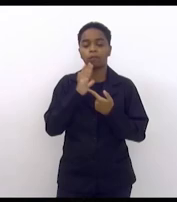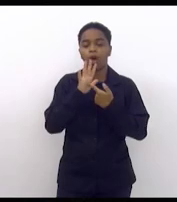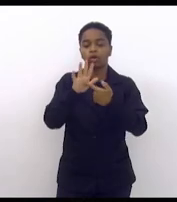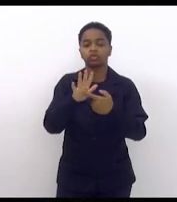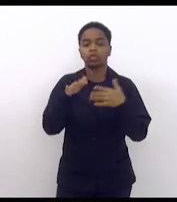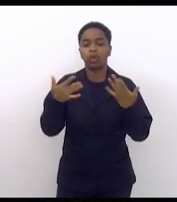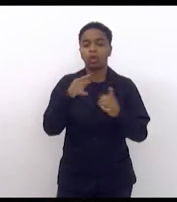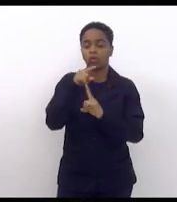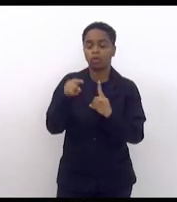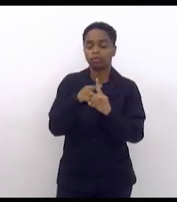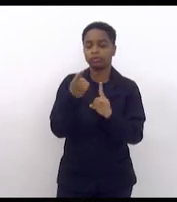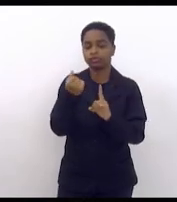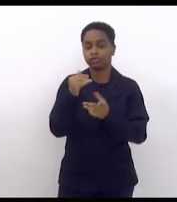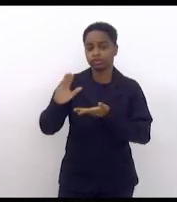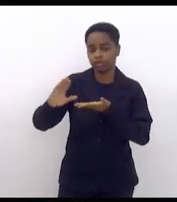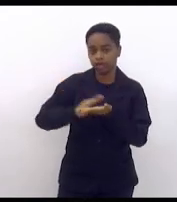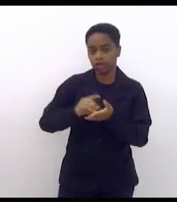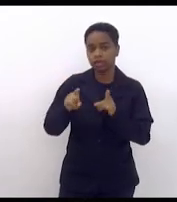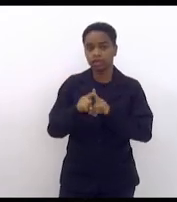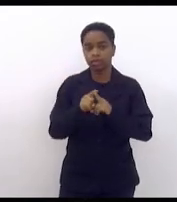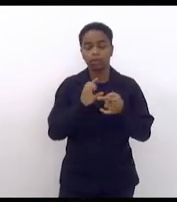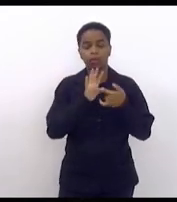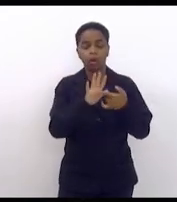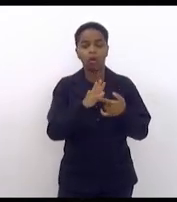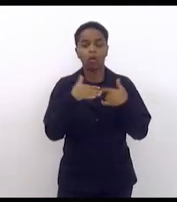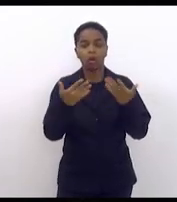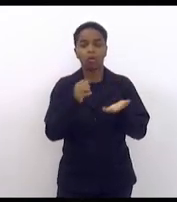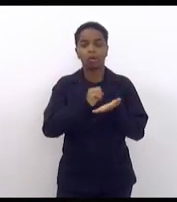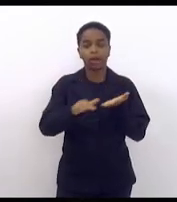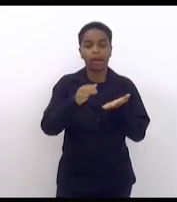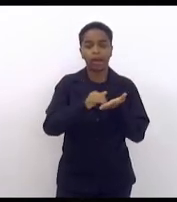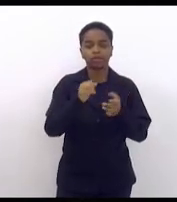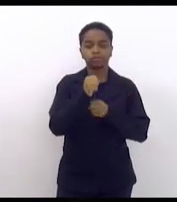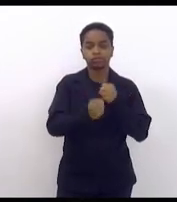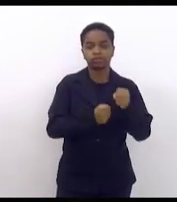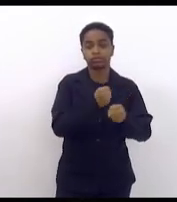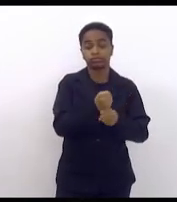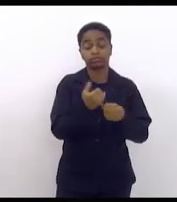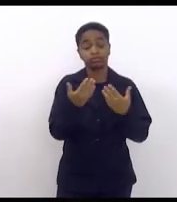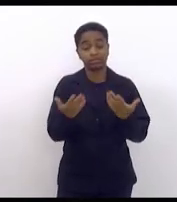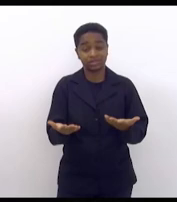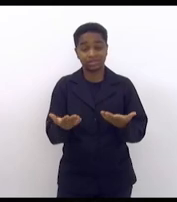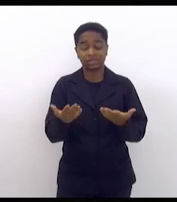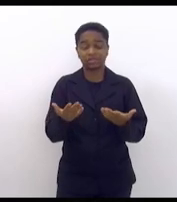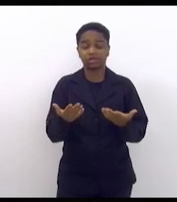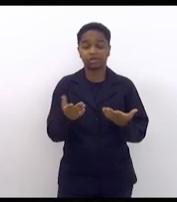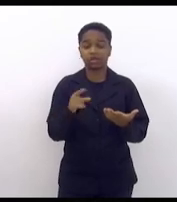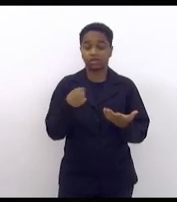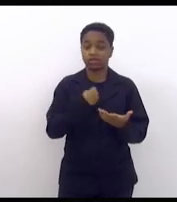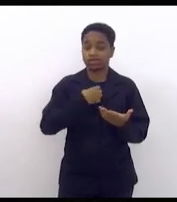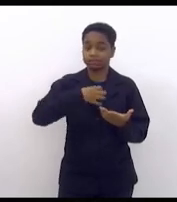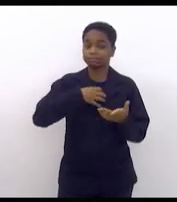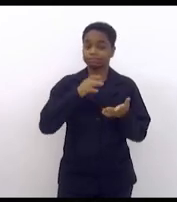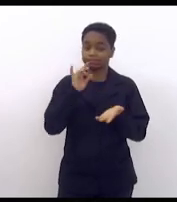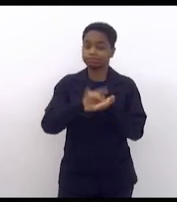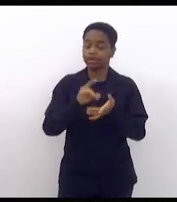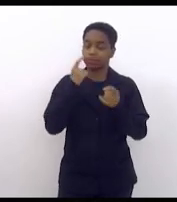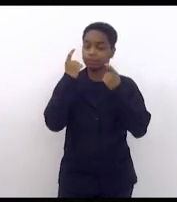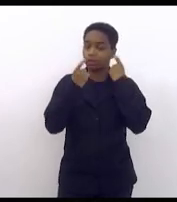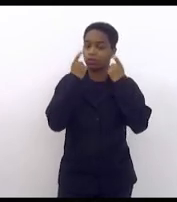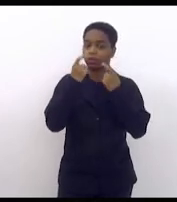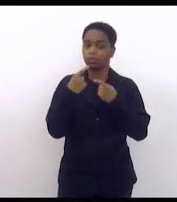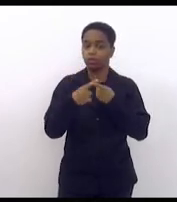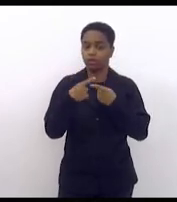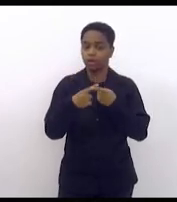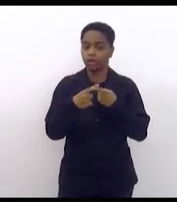e fixa as despesas para o próximo ano? E o cenário é extremamente preocupante, porque o